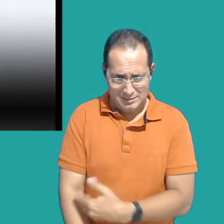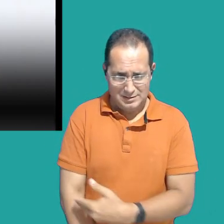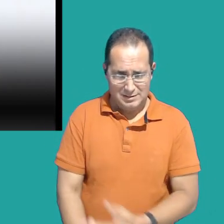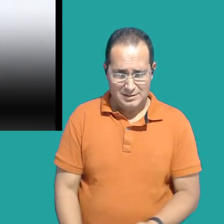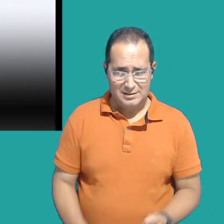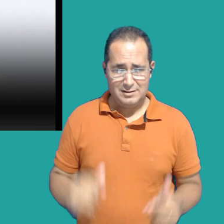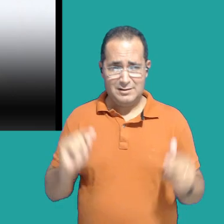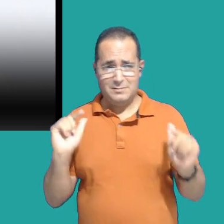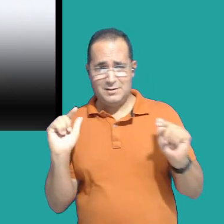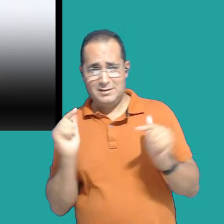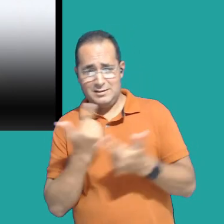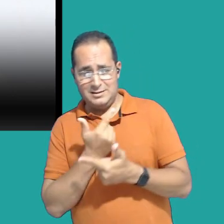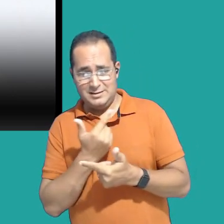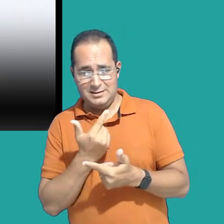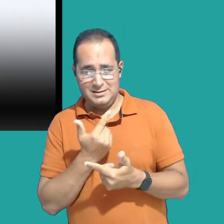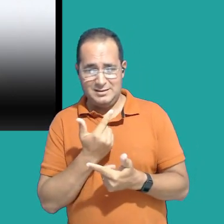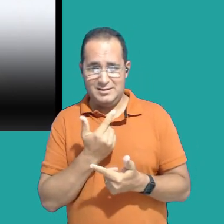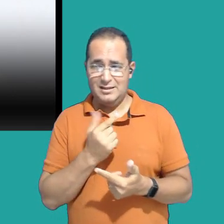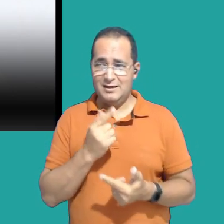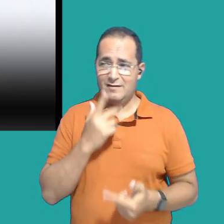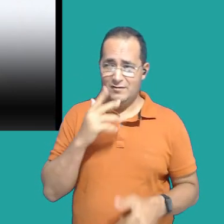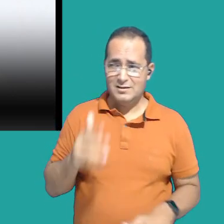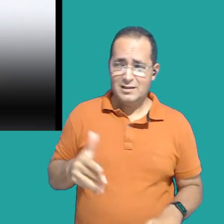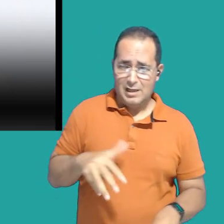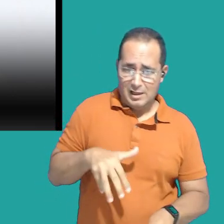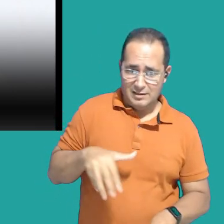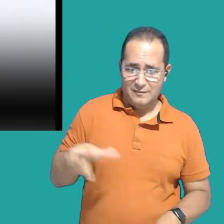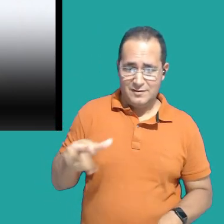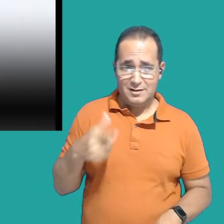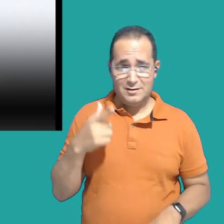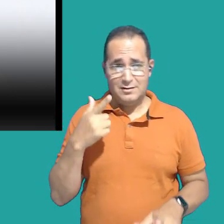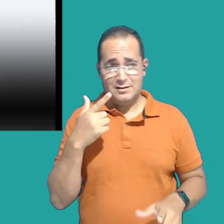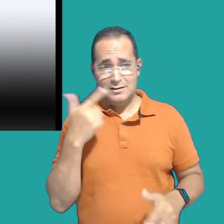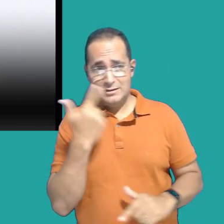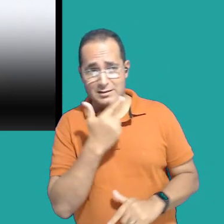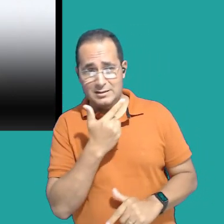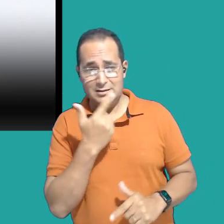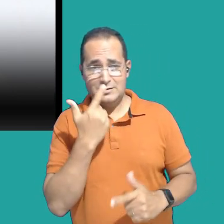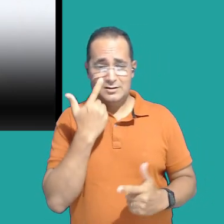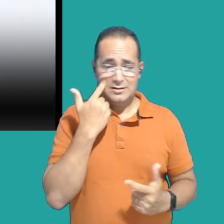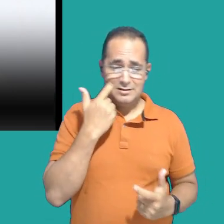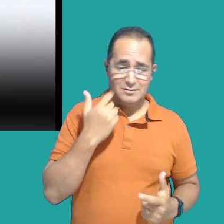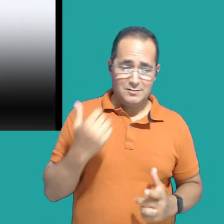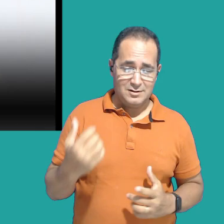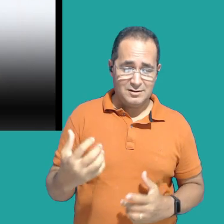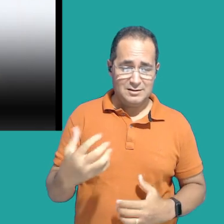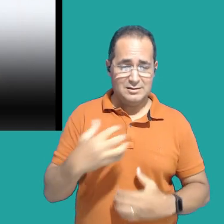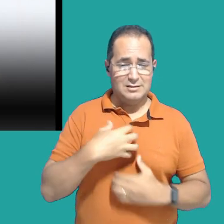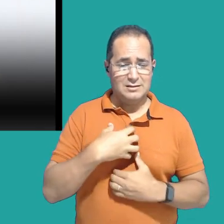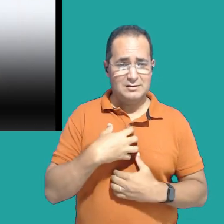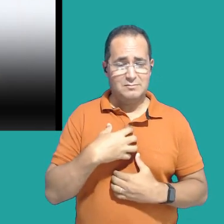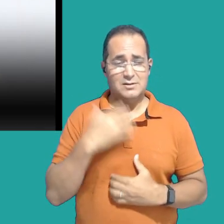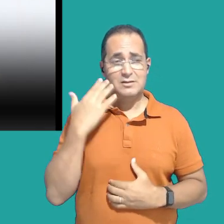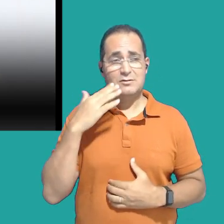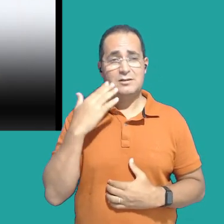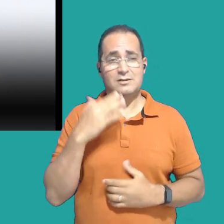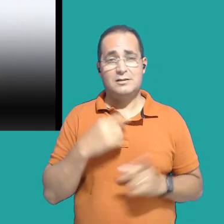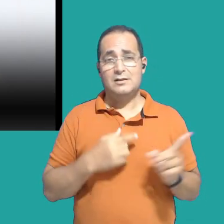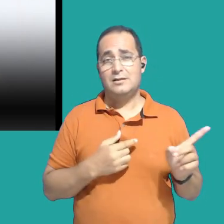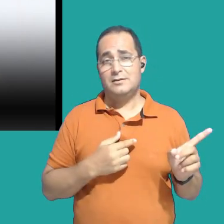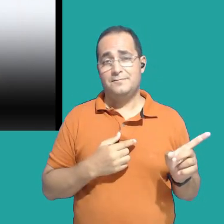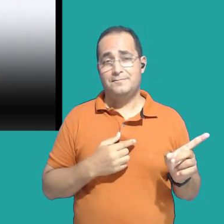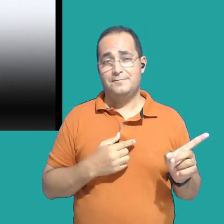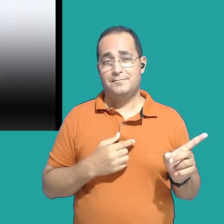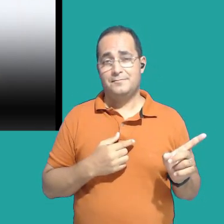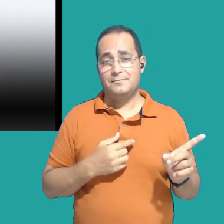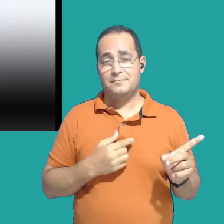Aí eu não sabia se eu ria Pesado. ou se eu chorava, porque aquilo me afetou forte, mas aí eu entendi.